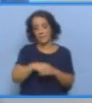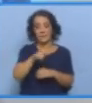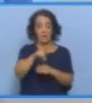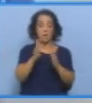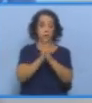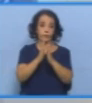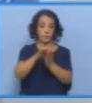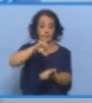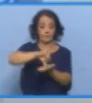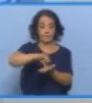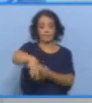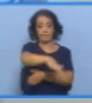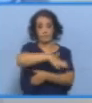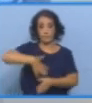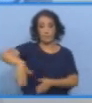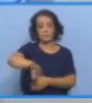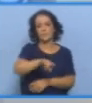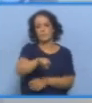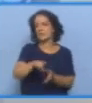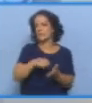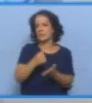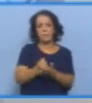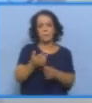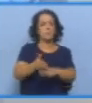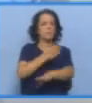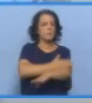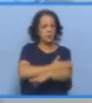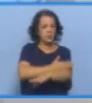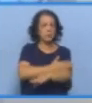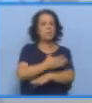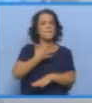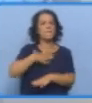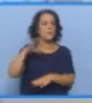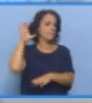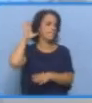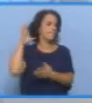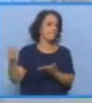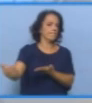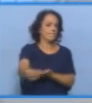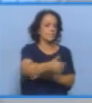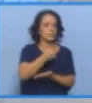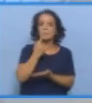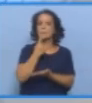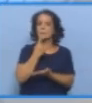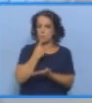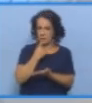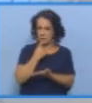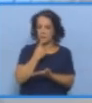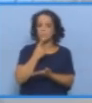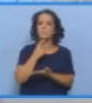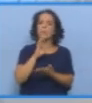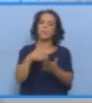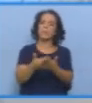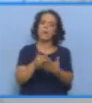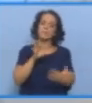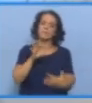paróquia procurou escutar, acolher, perceber e criar respostas sociais